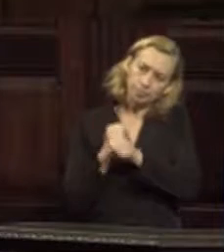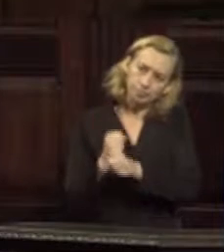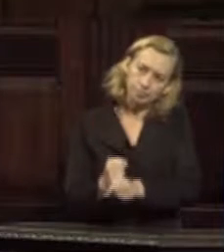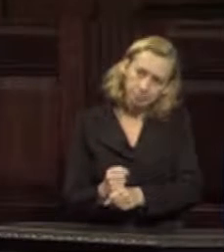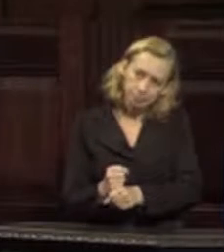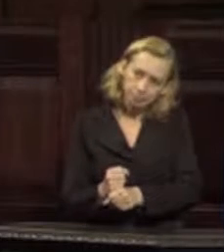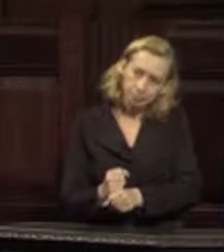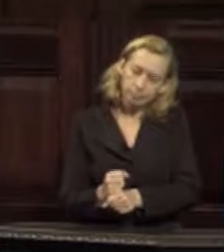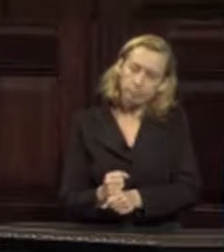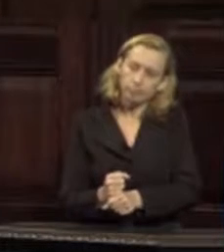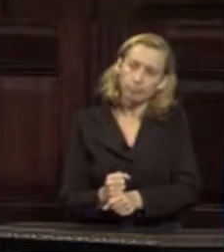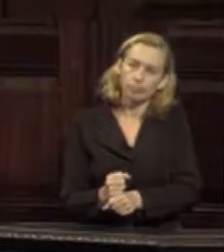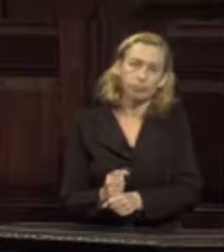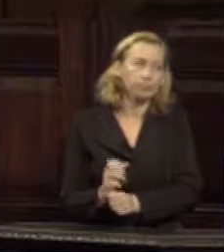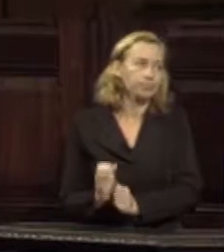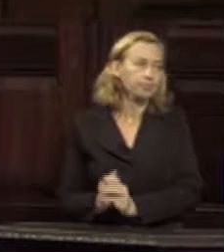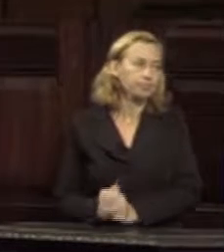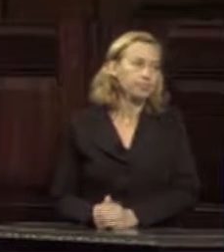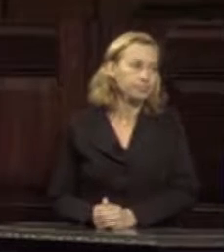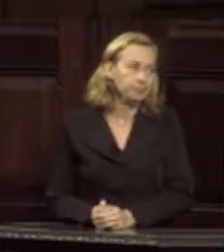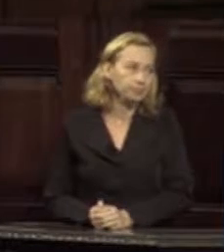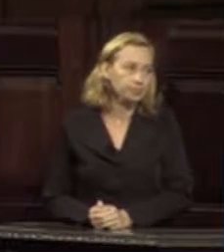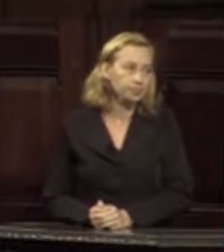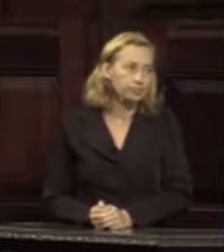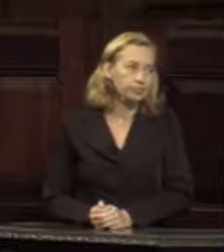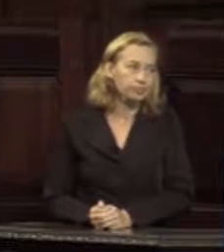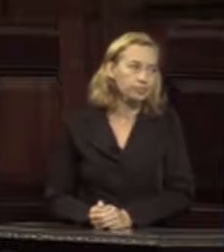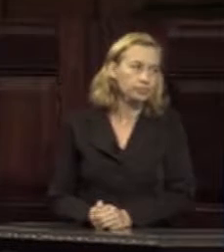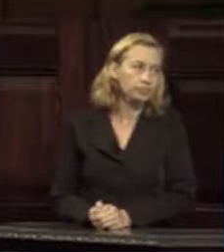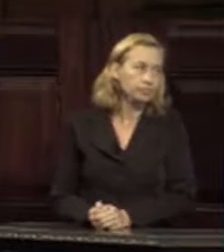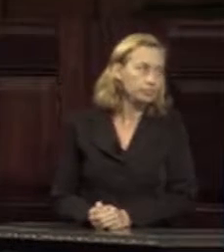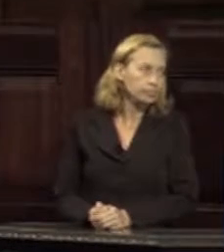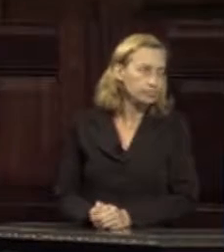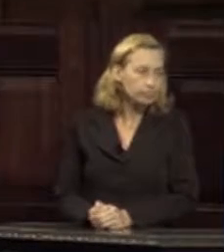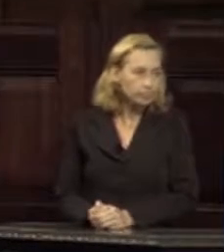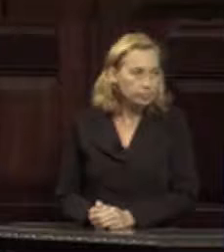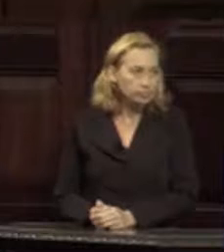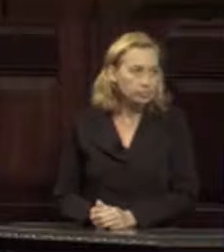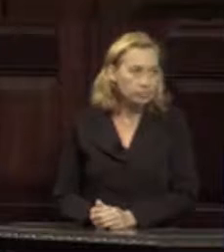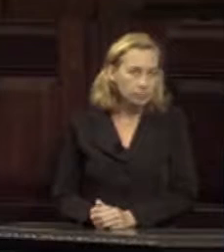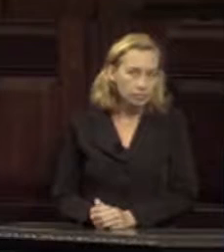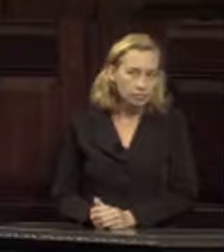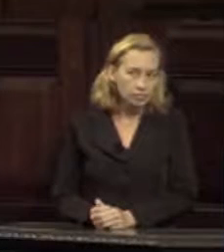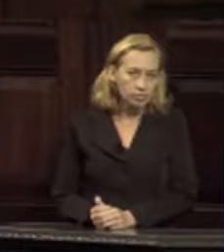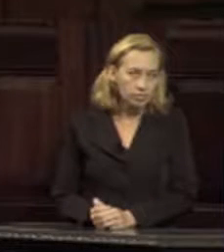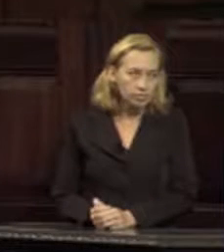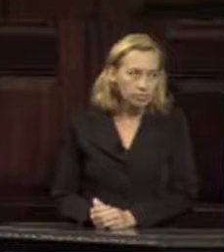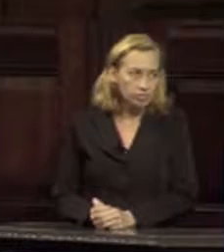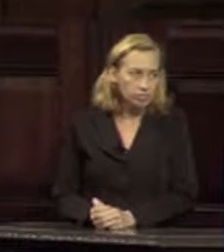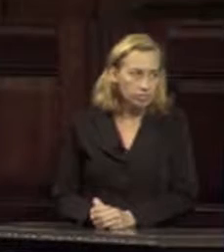das muitas décadas em que serve a população brasileira.